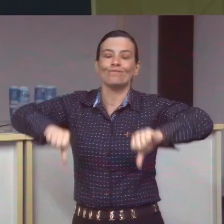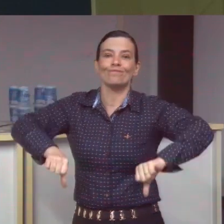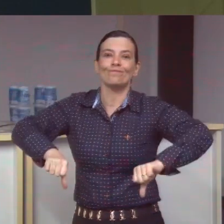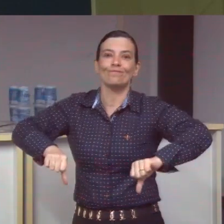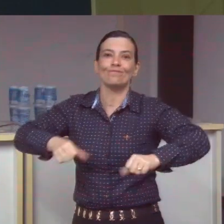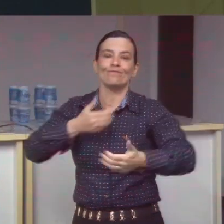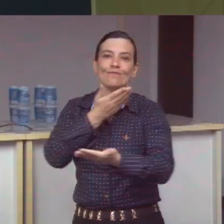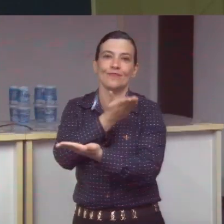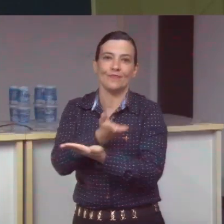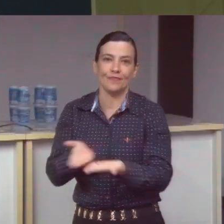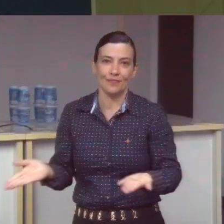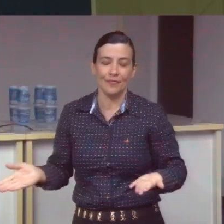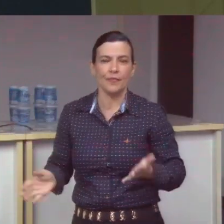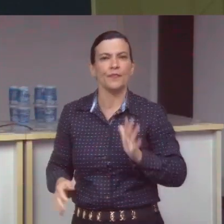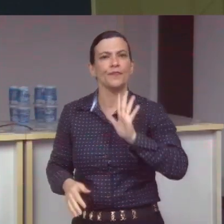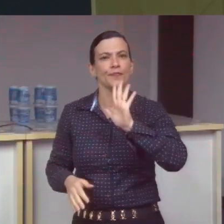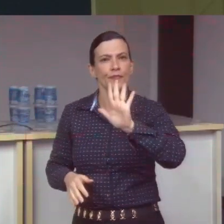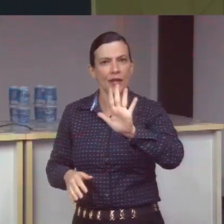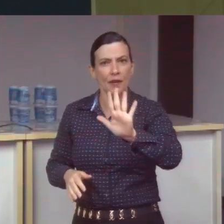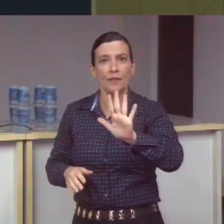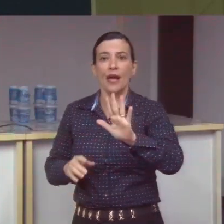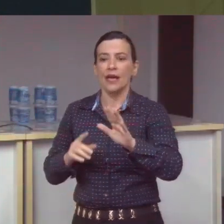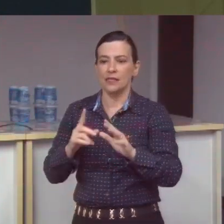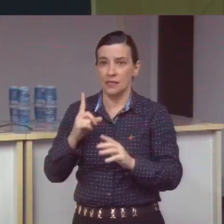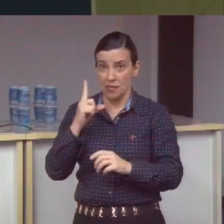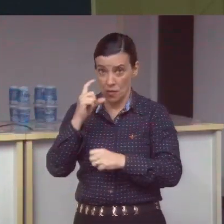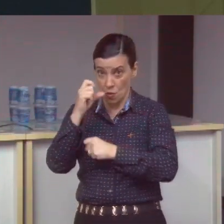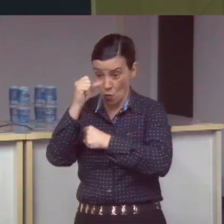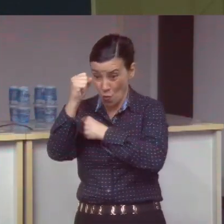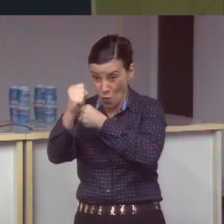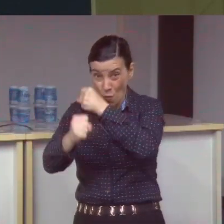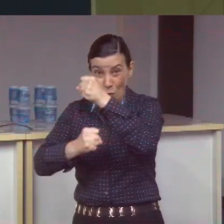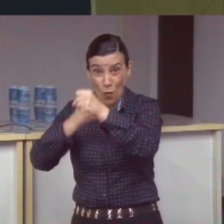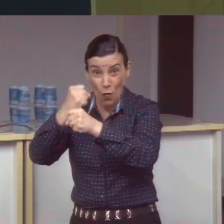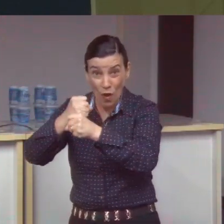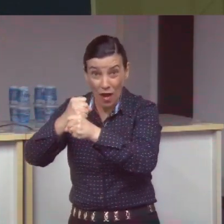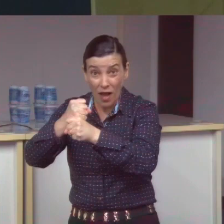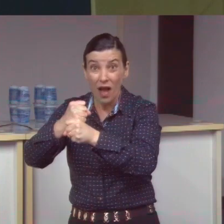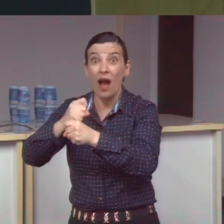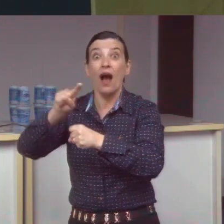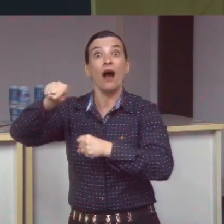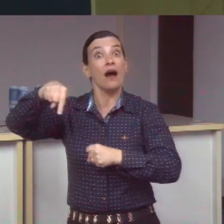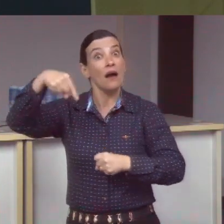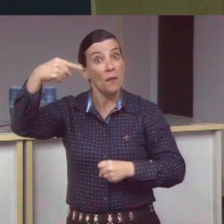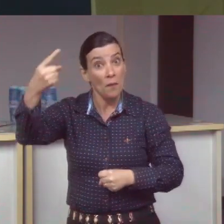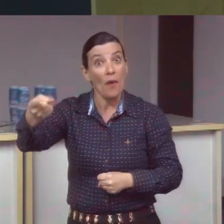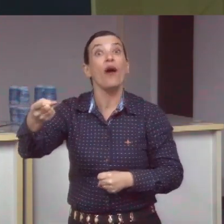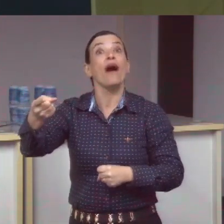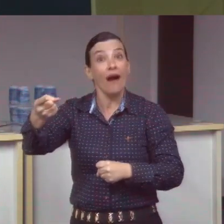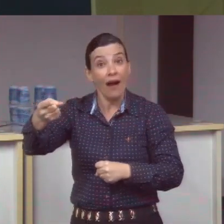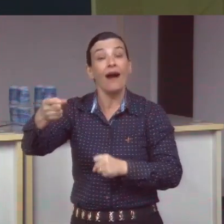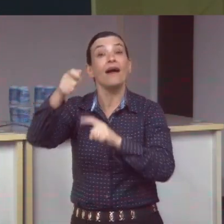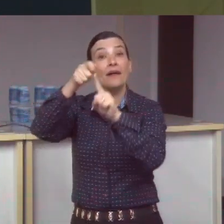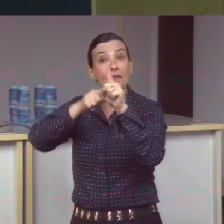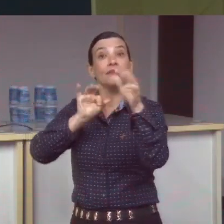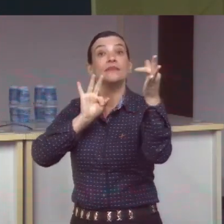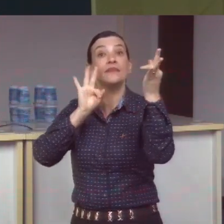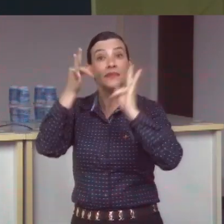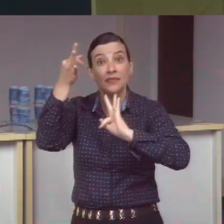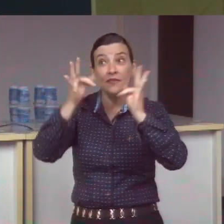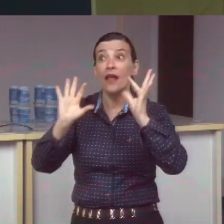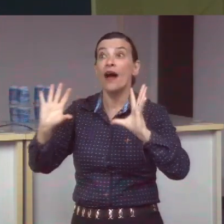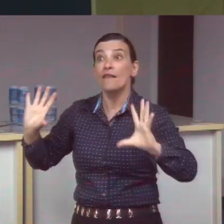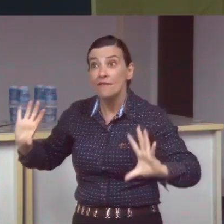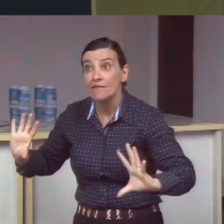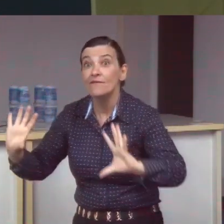desta cidade. O carnaval seguinte já estava tudo lá funcionando. Né? E eles falavam com muito orgulho,